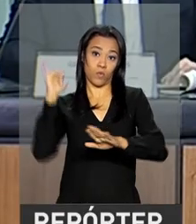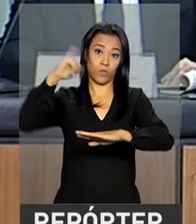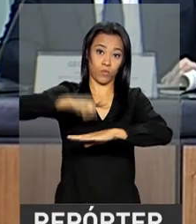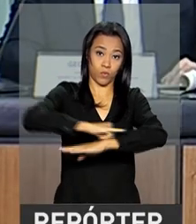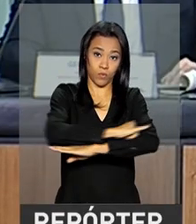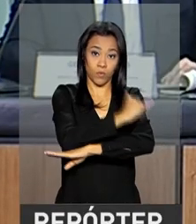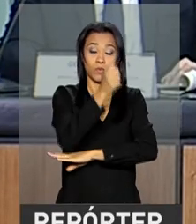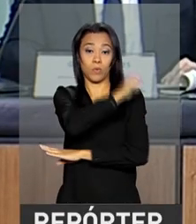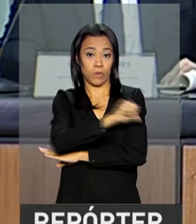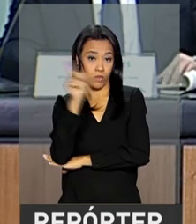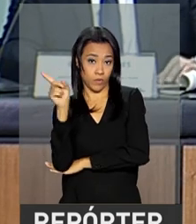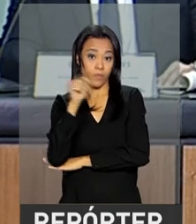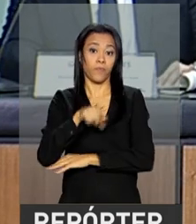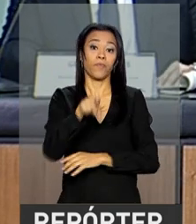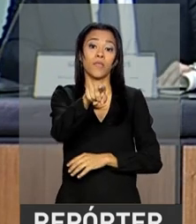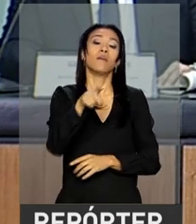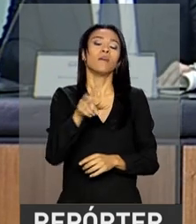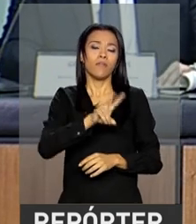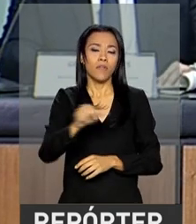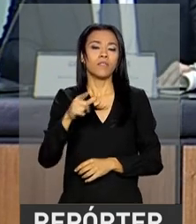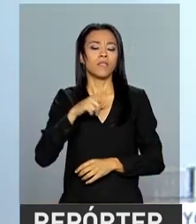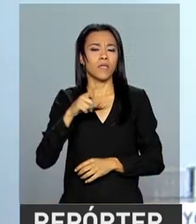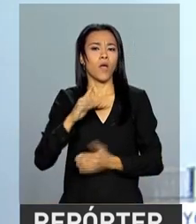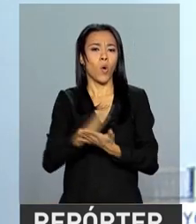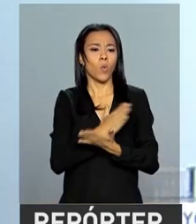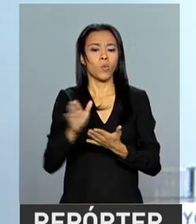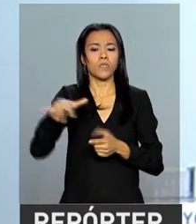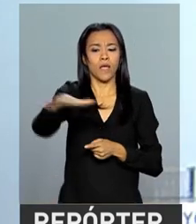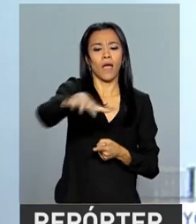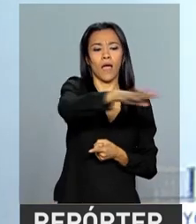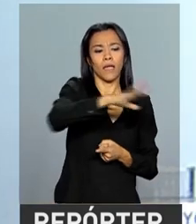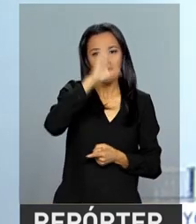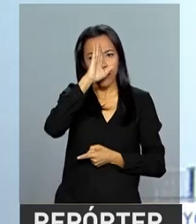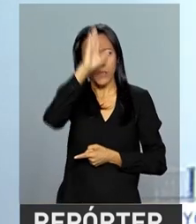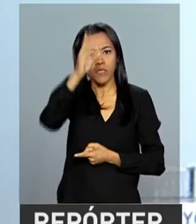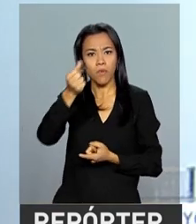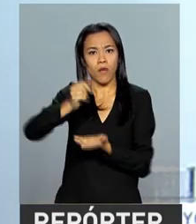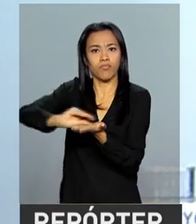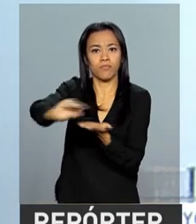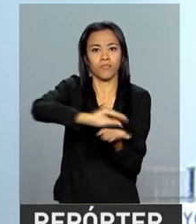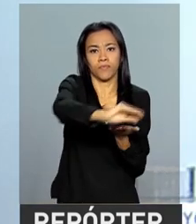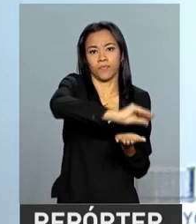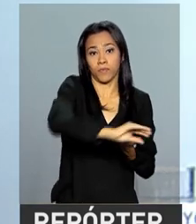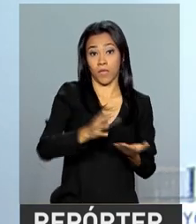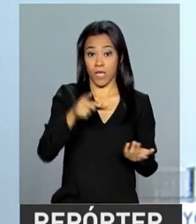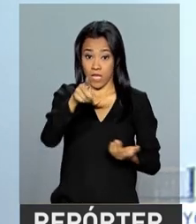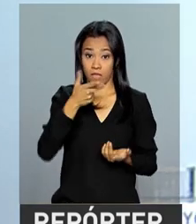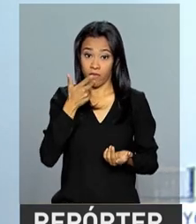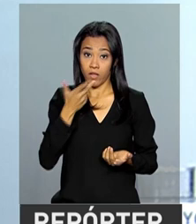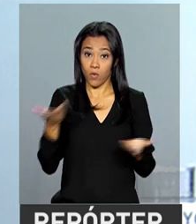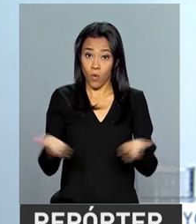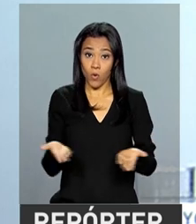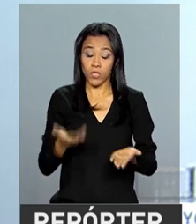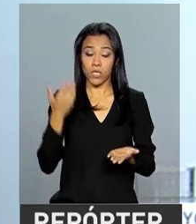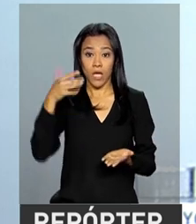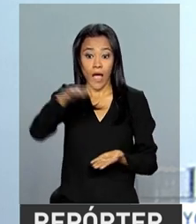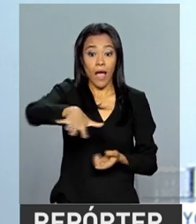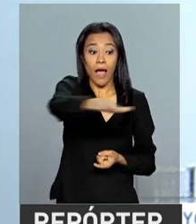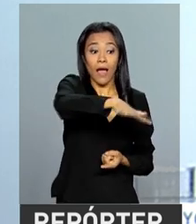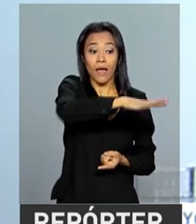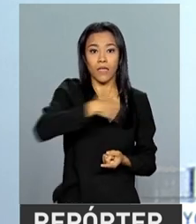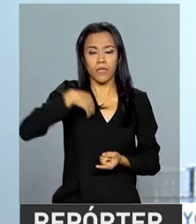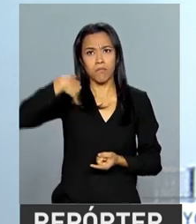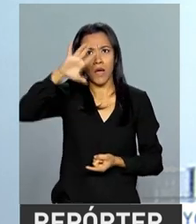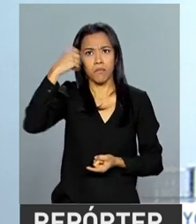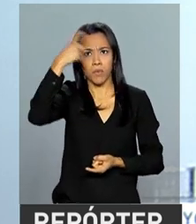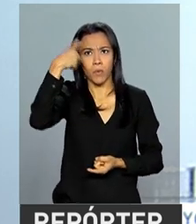devem ter prioridade na liberação de recursos hoje as áreas que mais me preocupam são exatamente as áreas de segurança